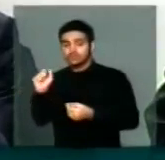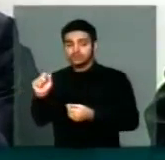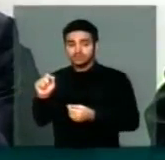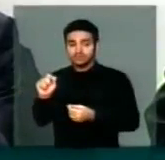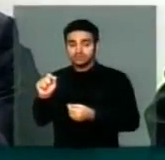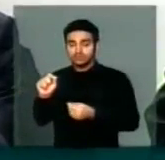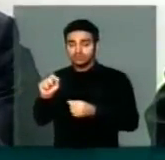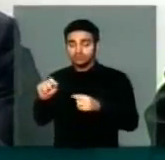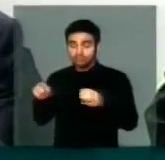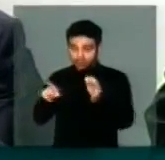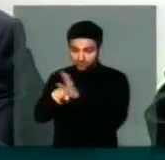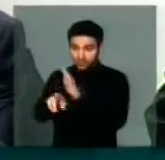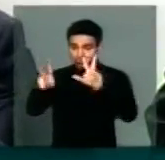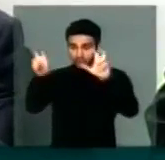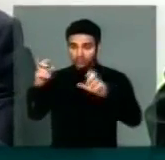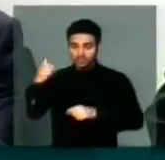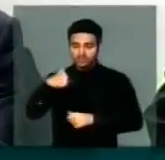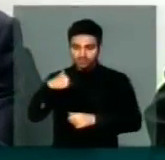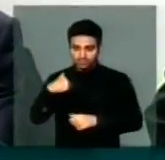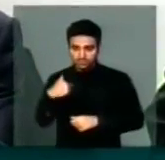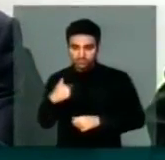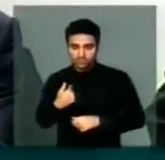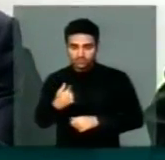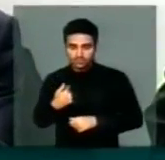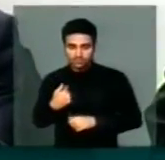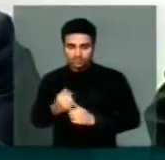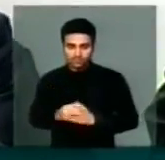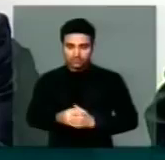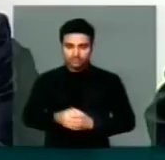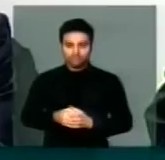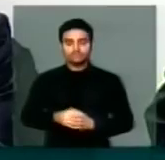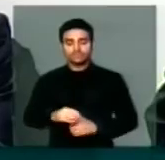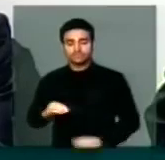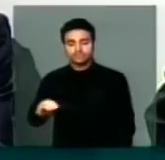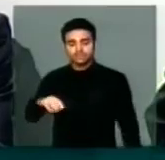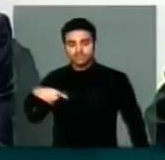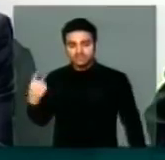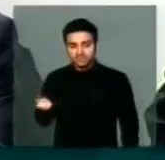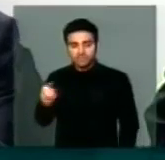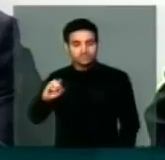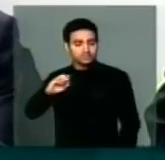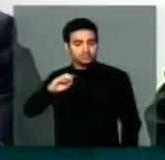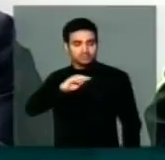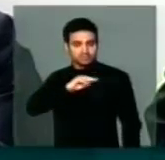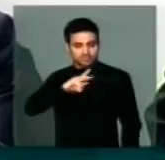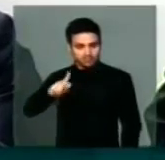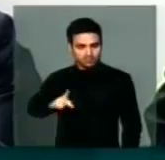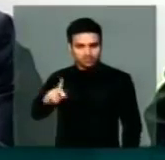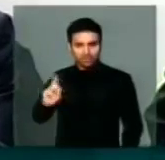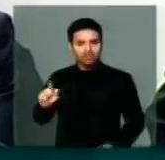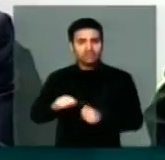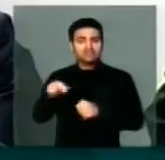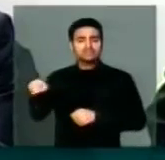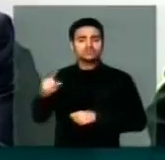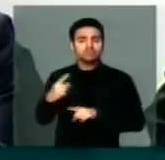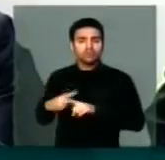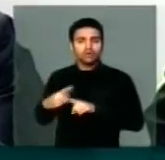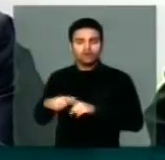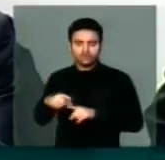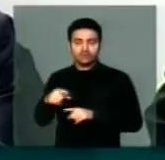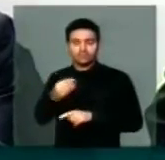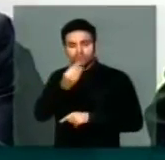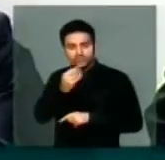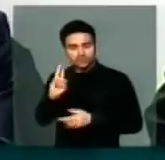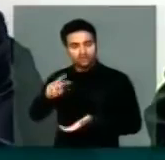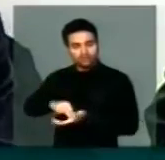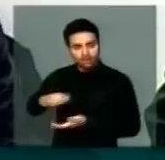mim, somente com relação a mim. E o Ministério Público não fez isso com outros personagens que poderiam estar aqui e